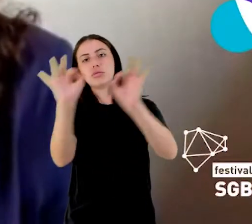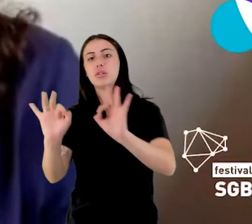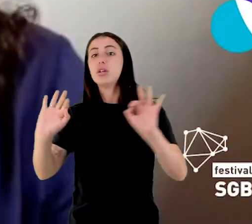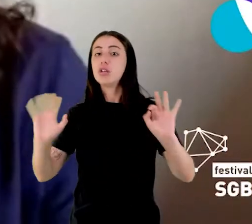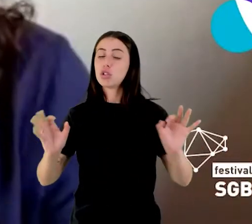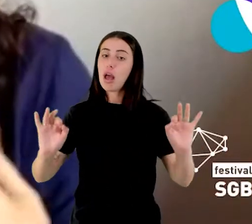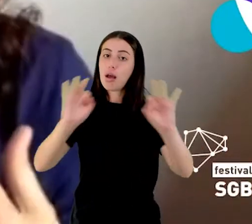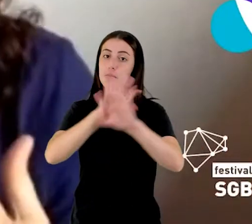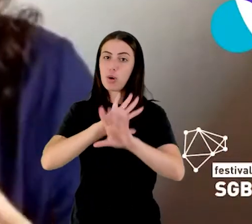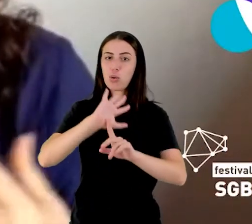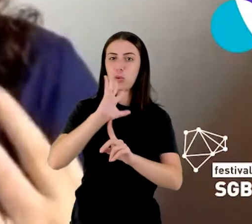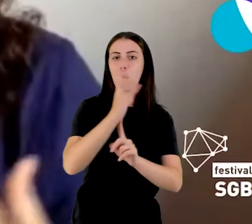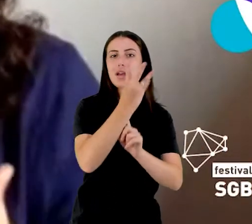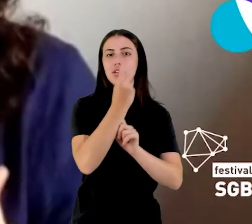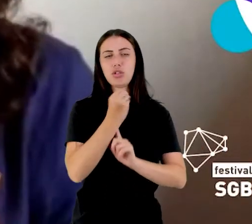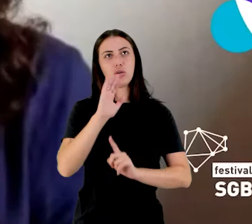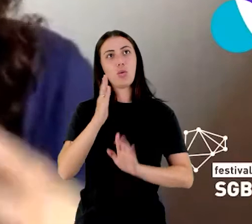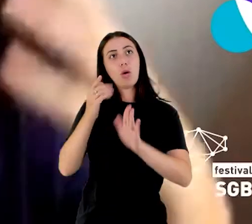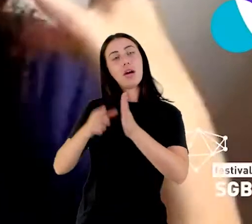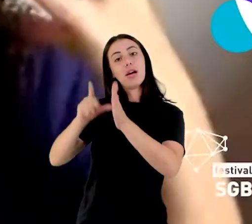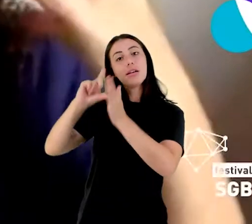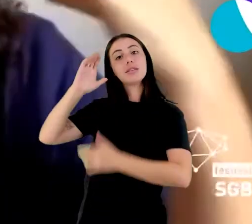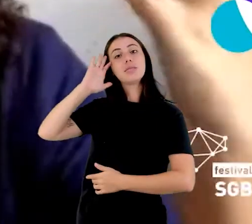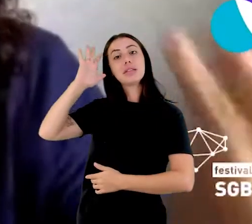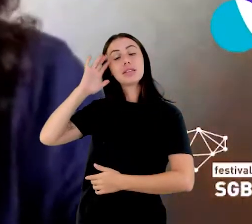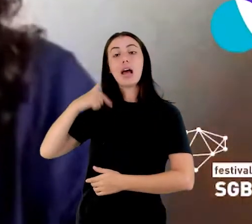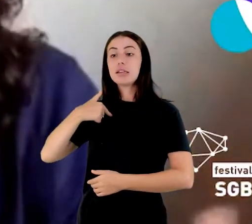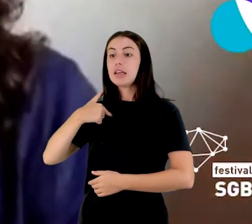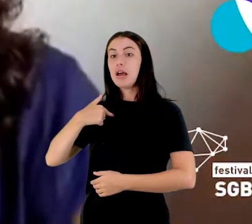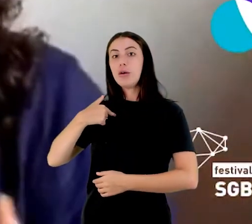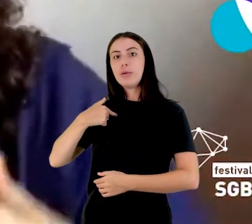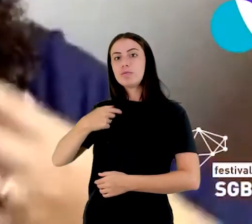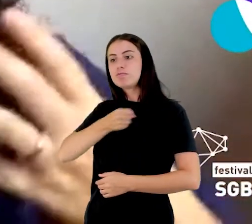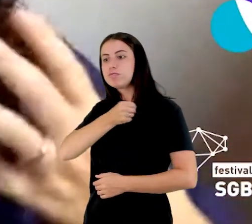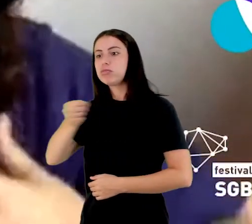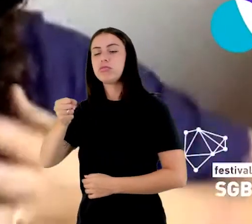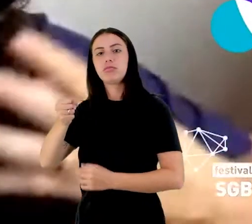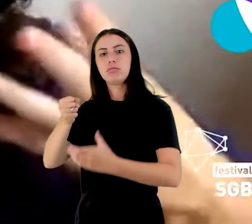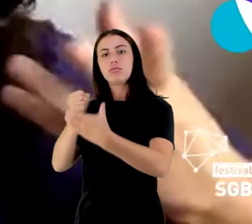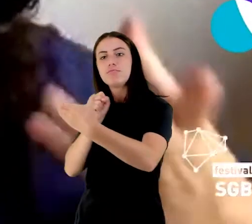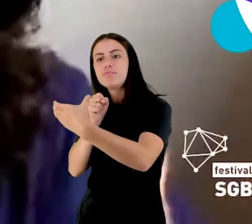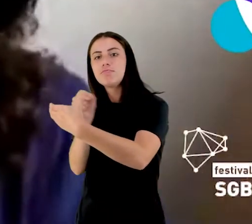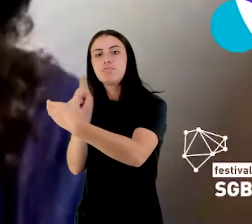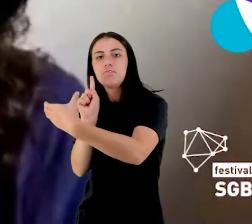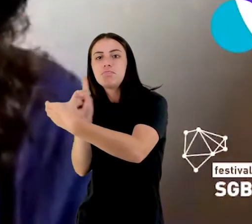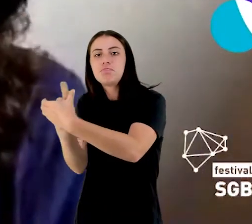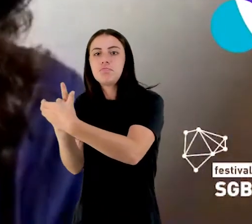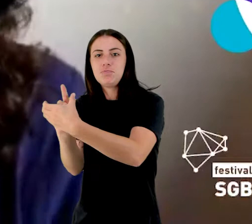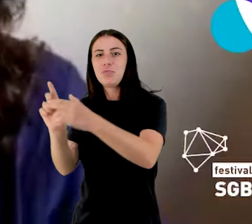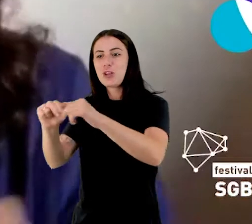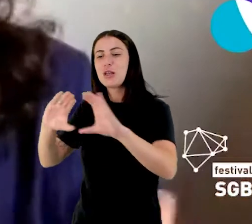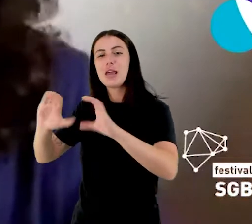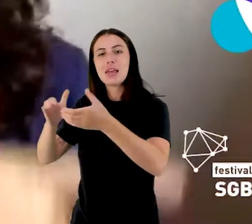O Belisário, enquanto diretor, e a Giros, enquanto produtora, já tinha uma ideia bem clara do que eles queriam e que tipo de história eles